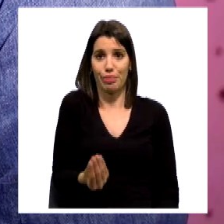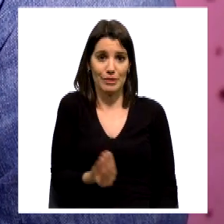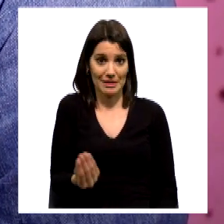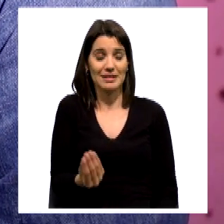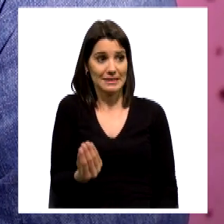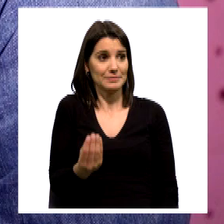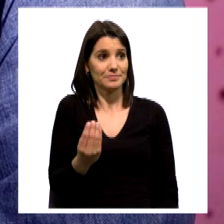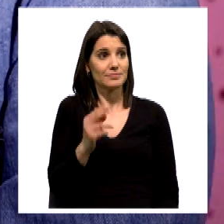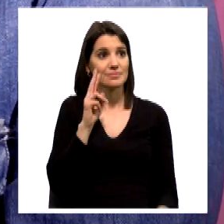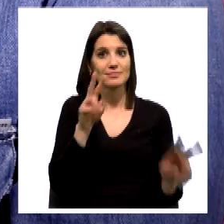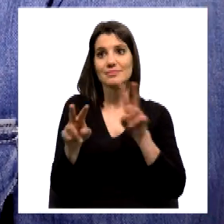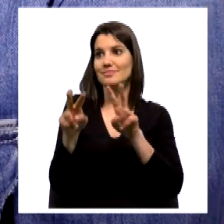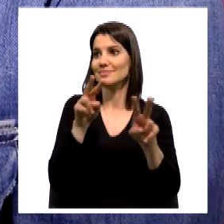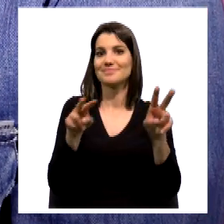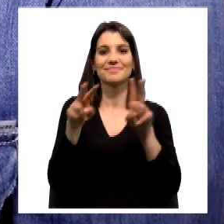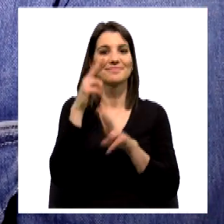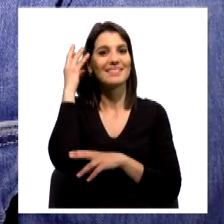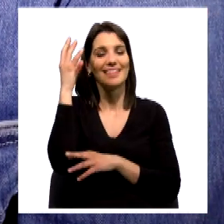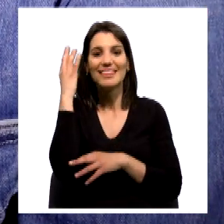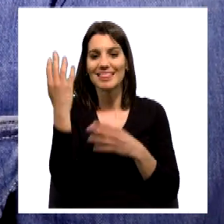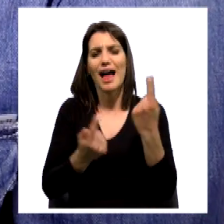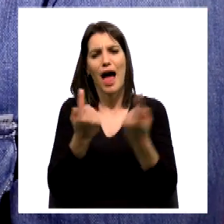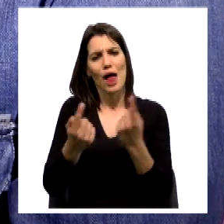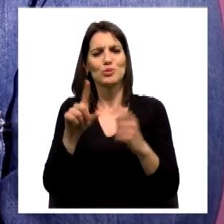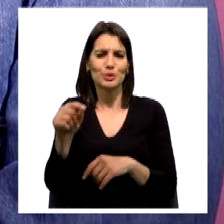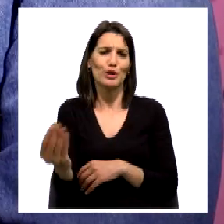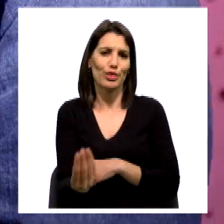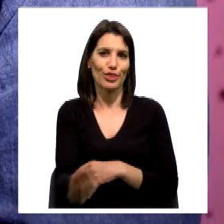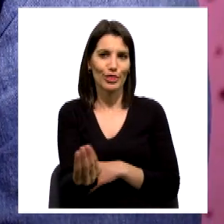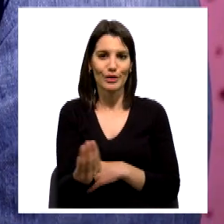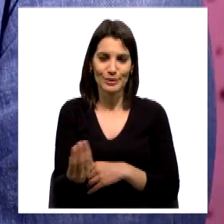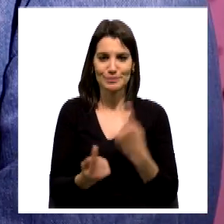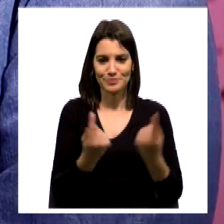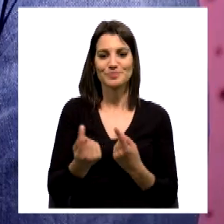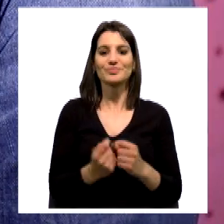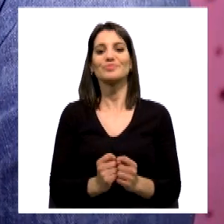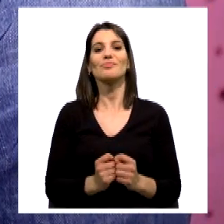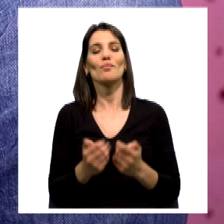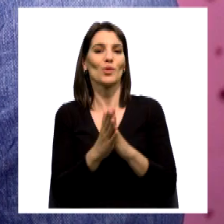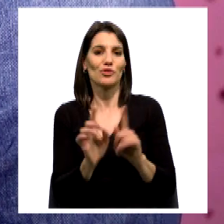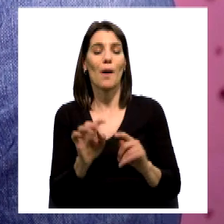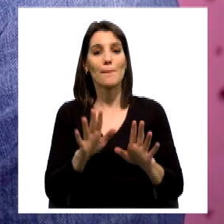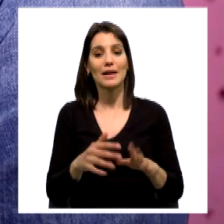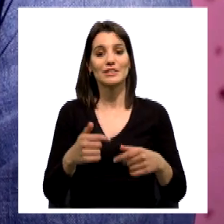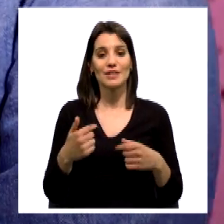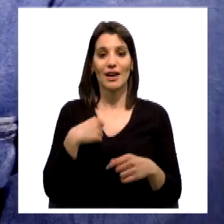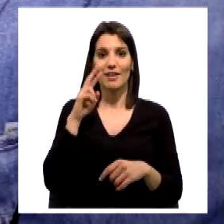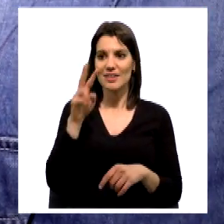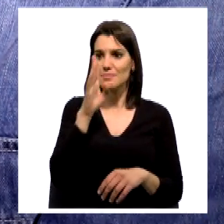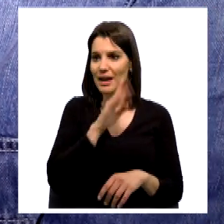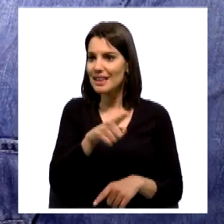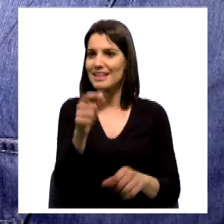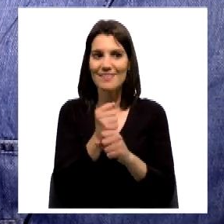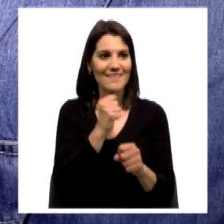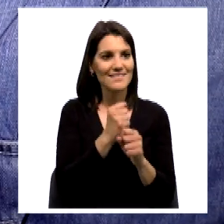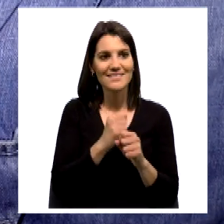catraio e estava a vê-los. Alguns também eram catrais, nem todos, mas eu estava a